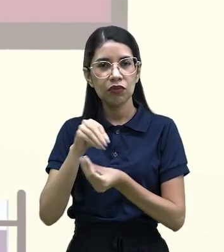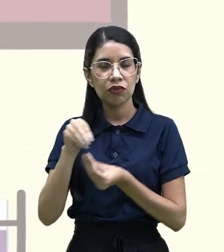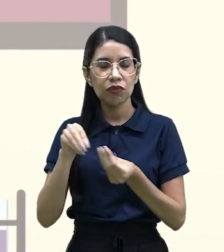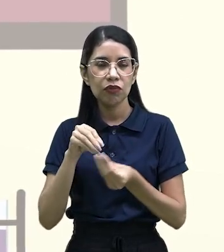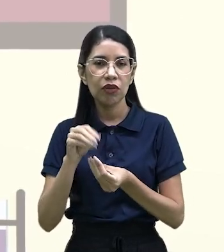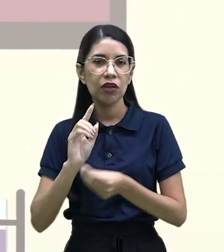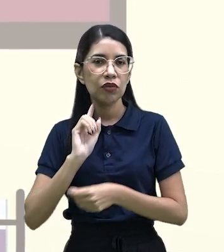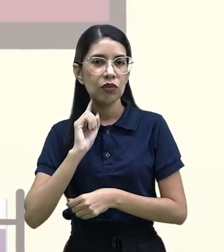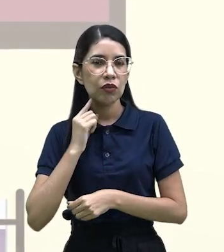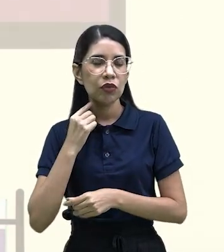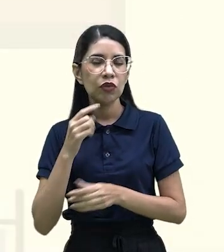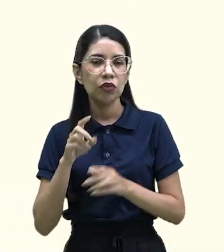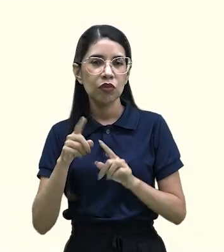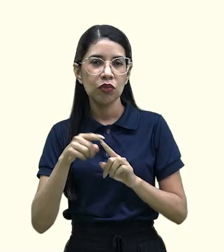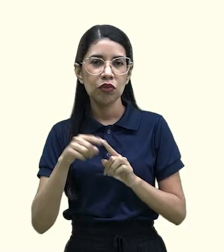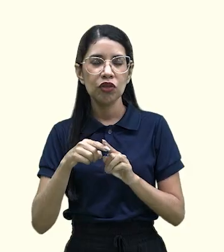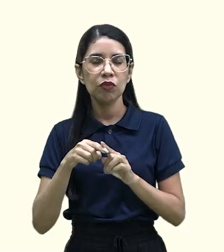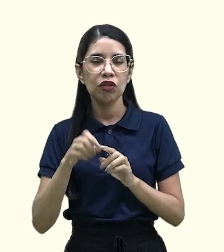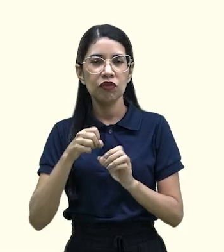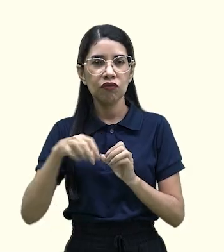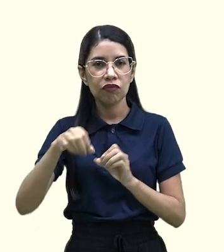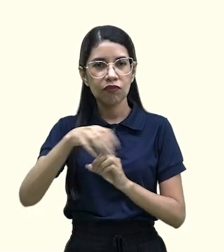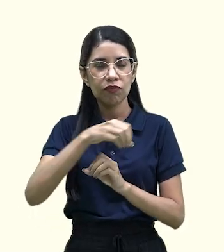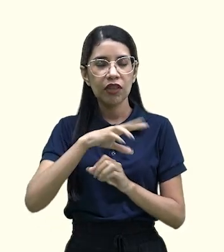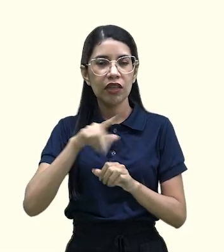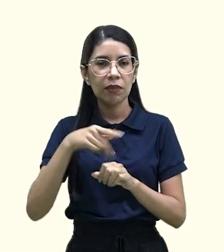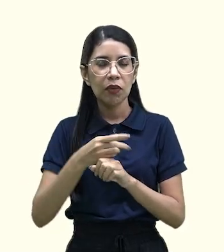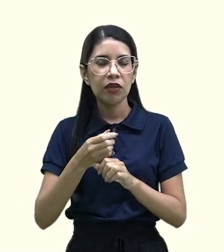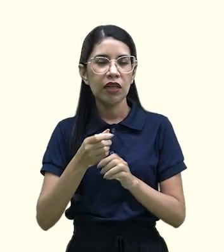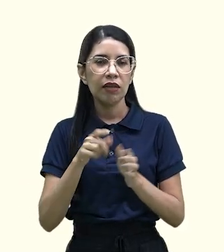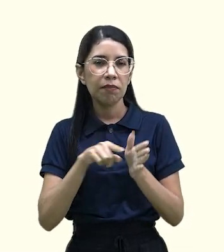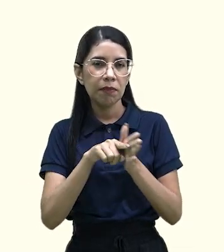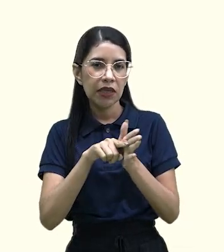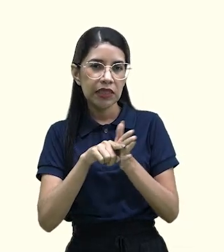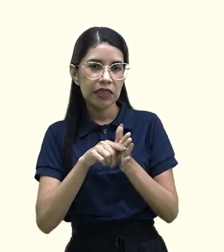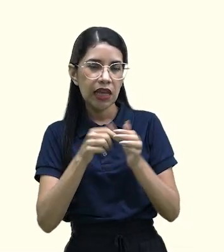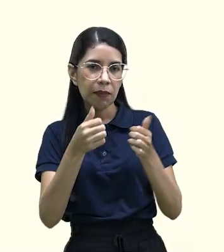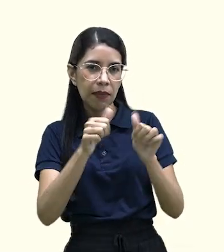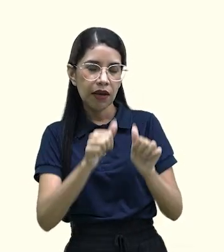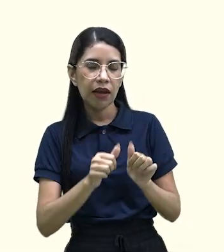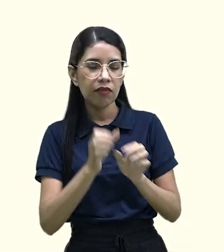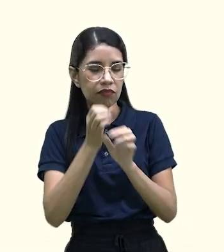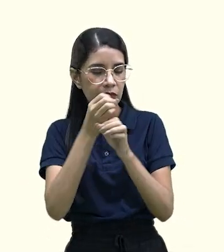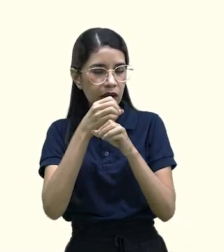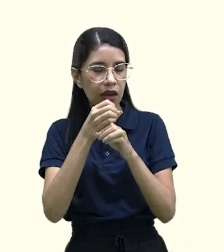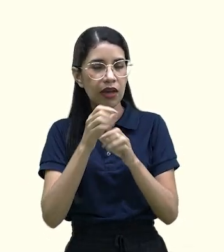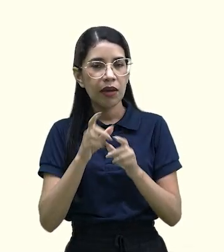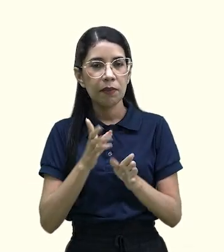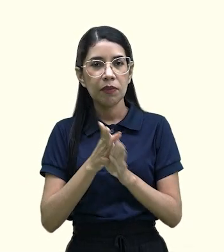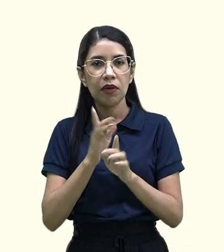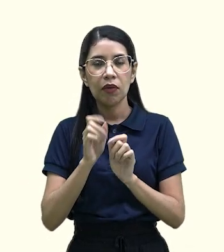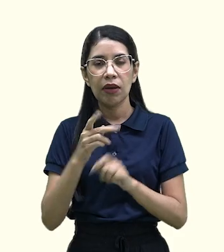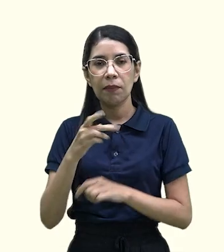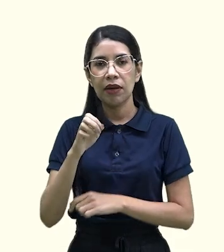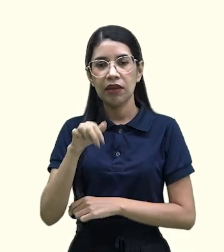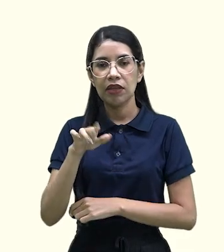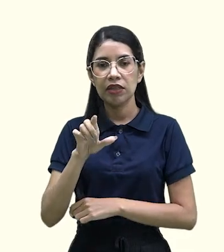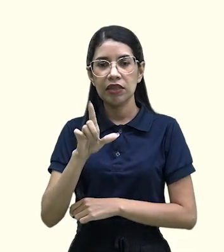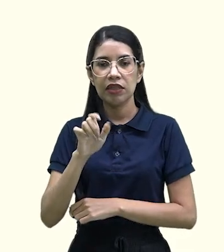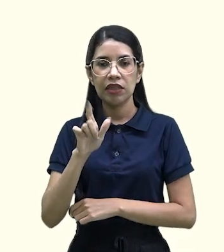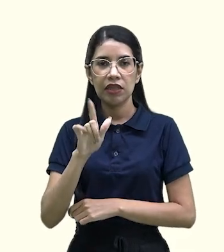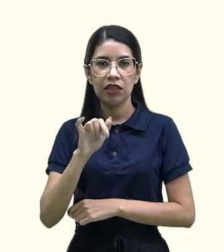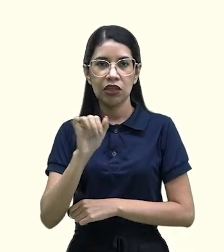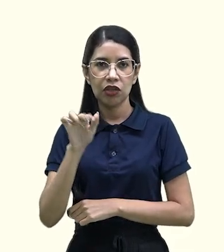por algum tipo de fungo. Após analisar o bolor, ele descobriu que se tratava do gênero Penicillium.